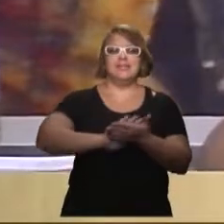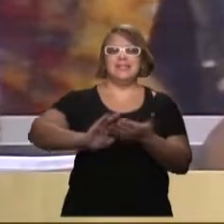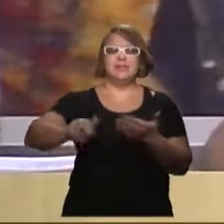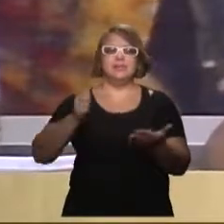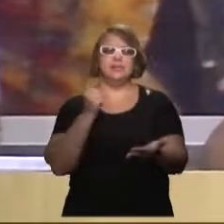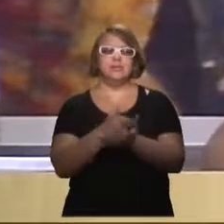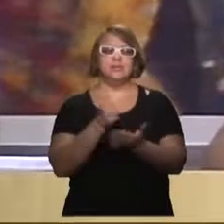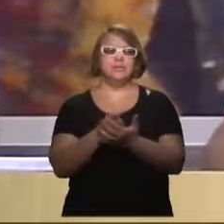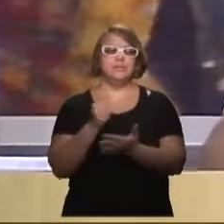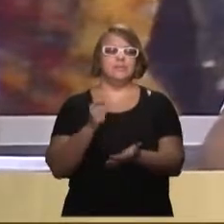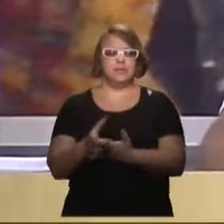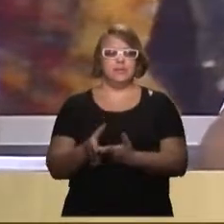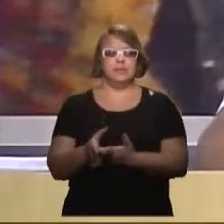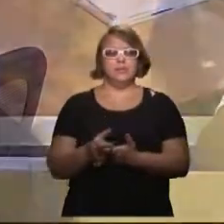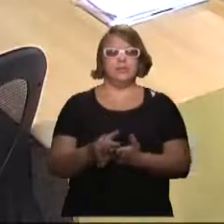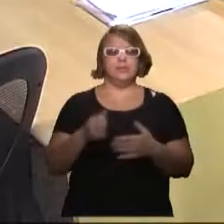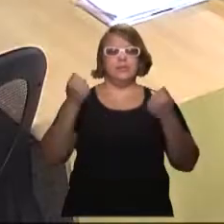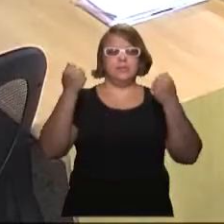Em discussão.